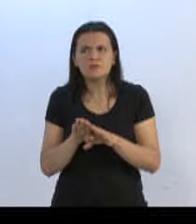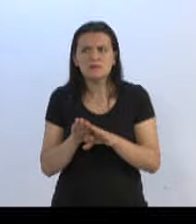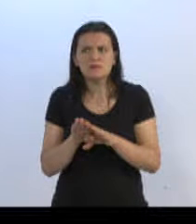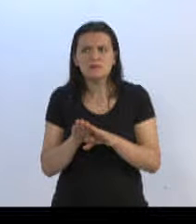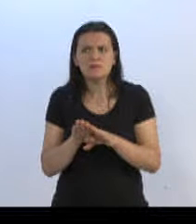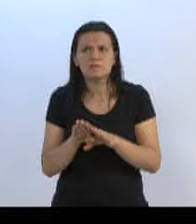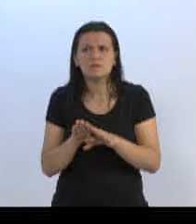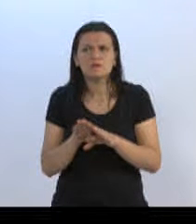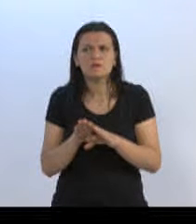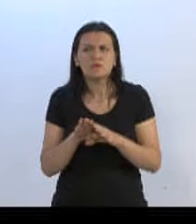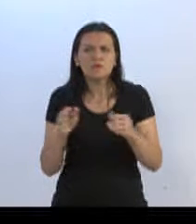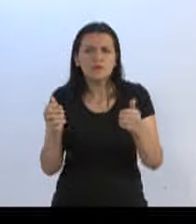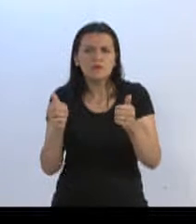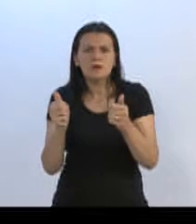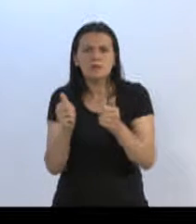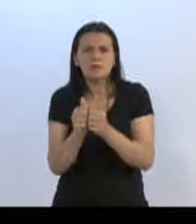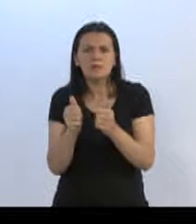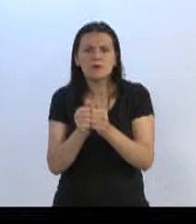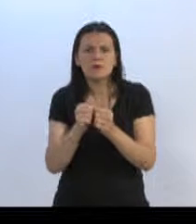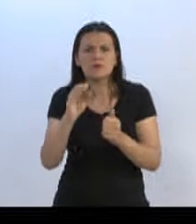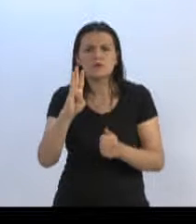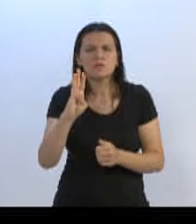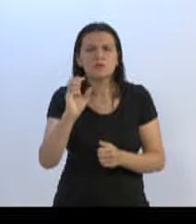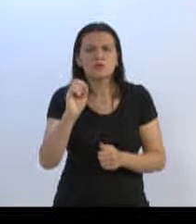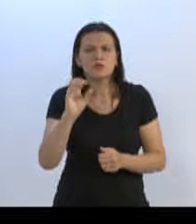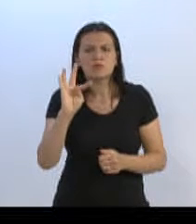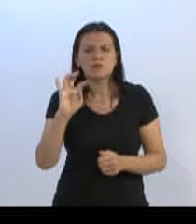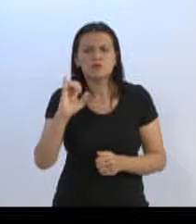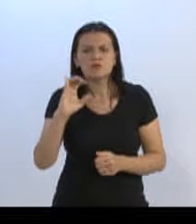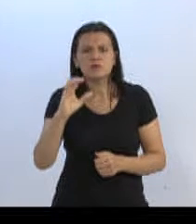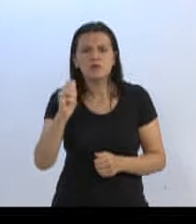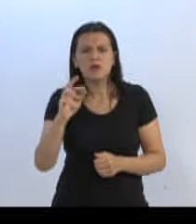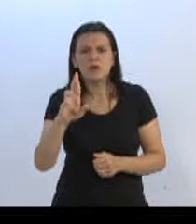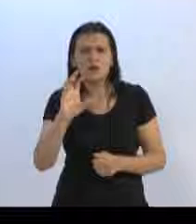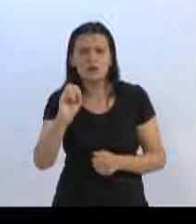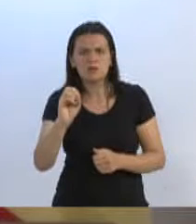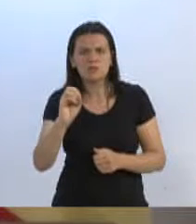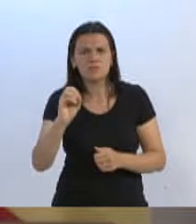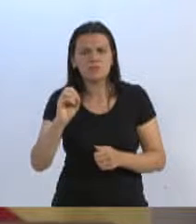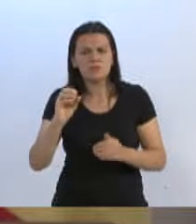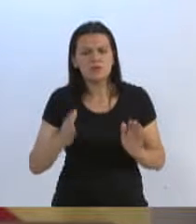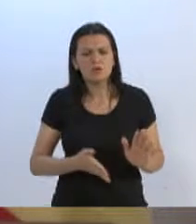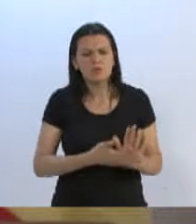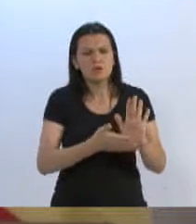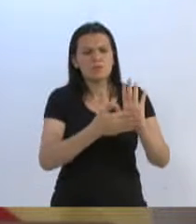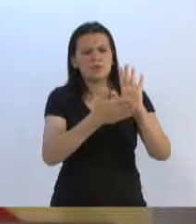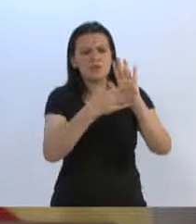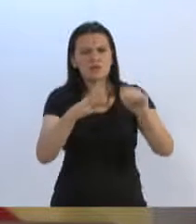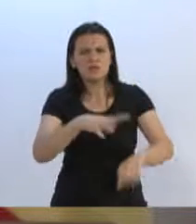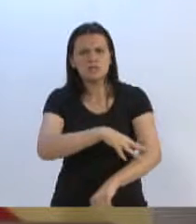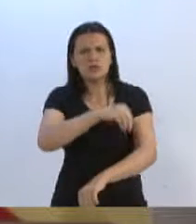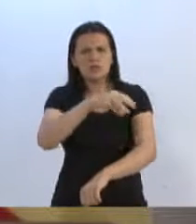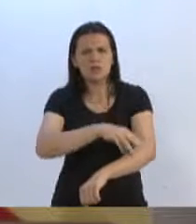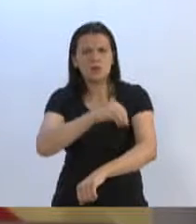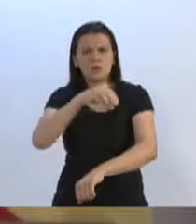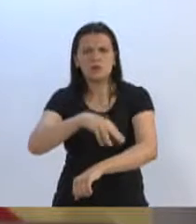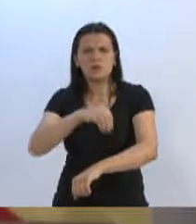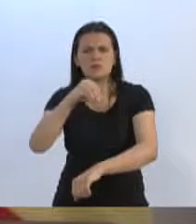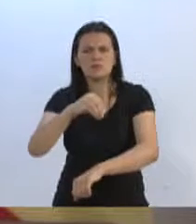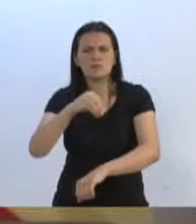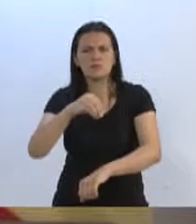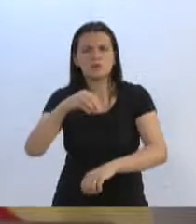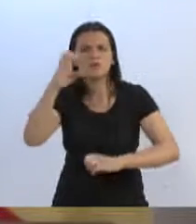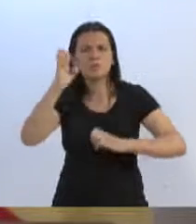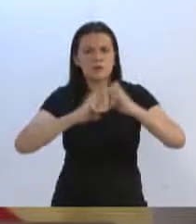do Boticário, na Alameda, Rio Branco, foi uma homenagem aos imigrantes austríacos da região, eu, inclusive sou de ascendência austríaca, uma iniciativa da empresa